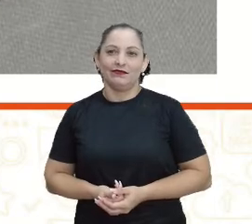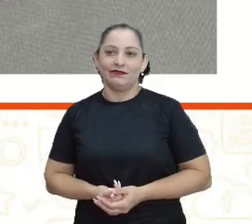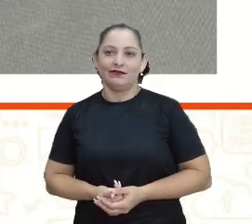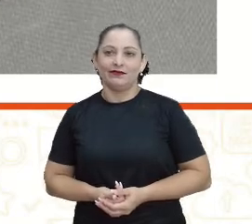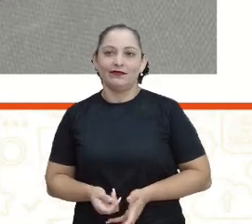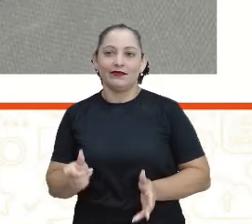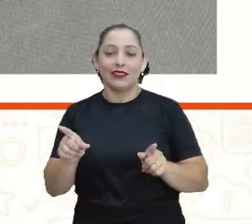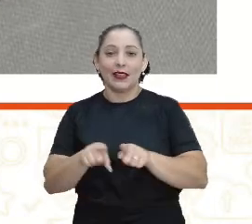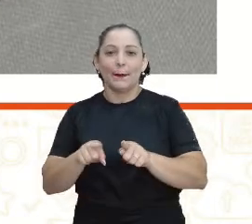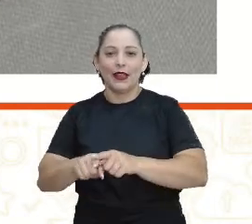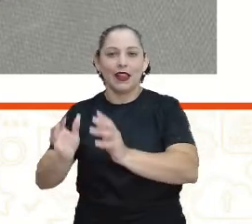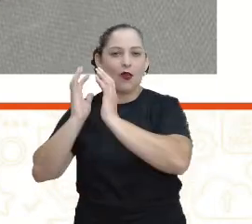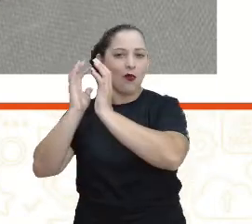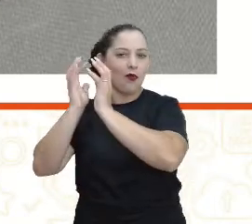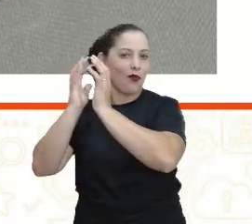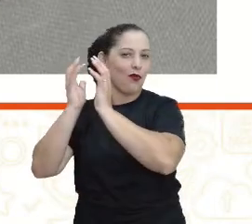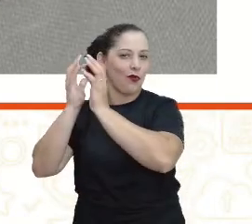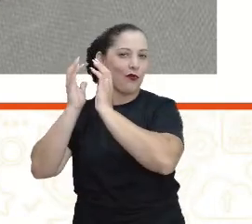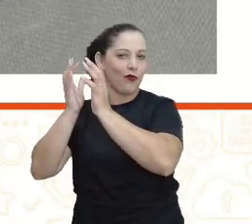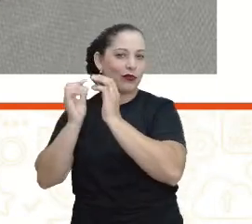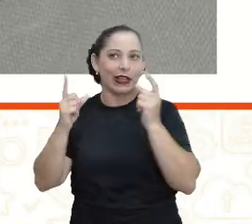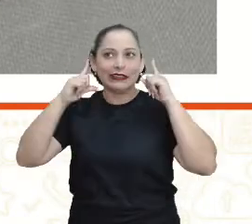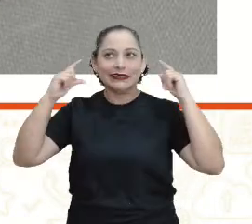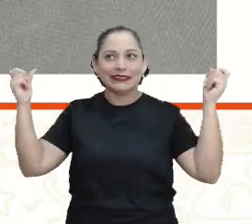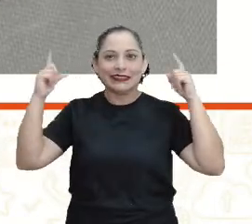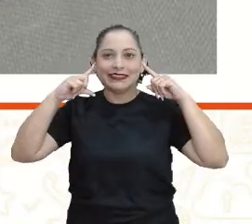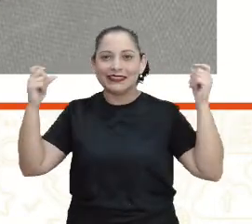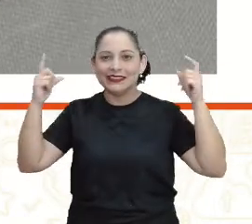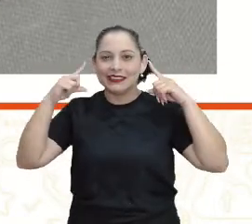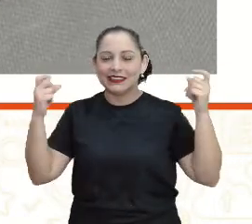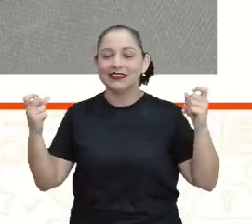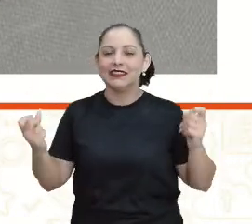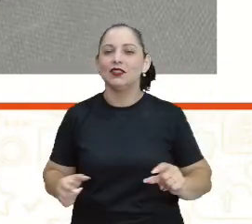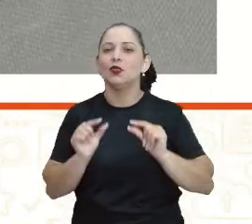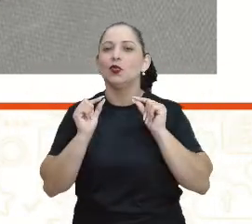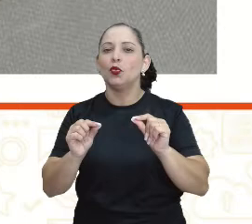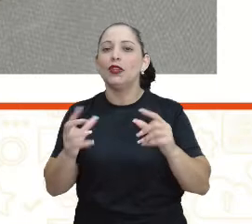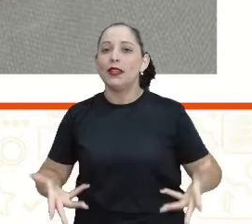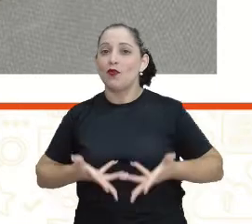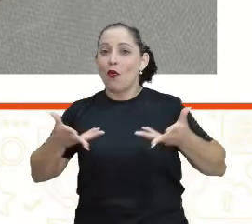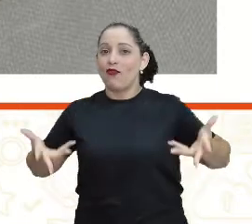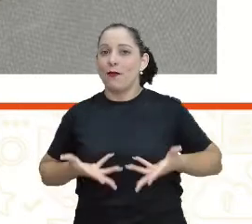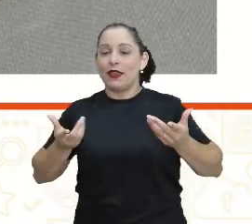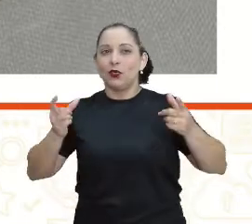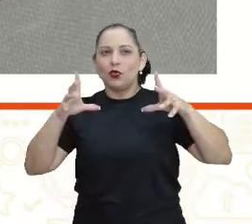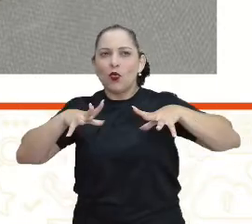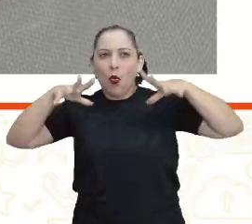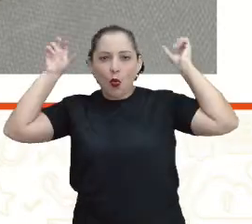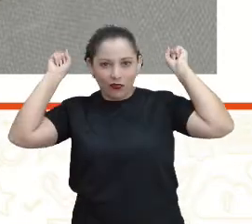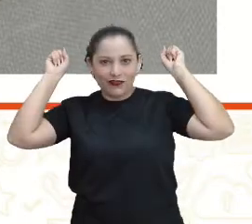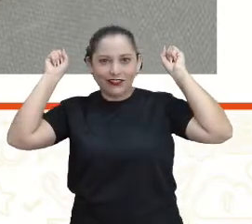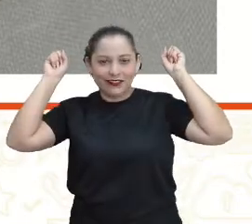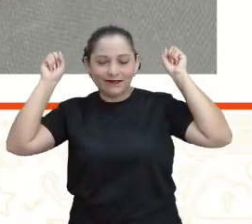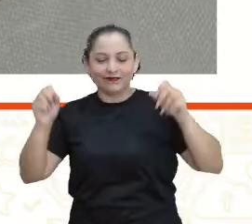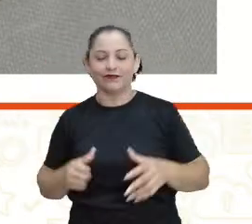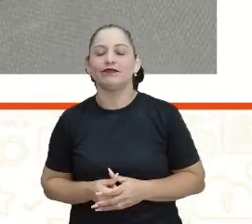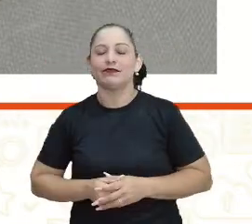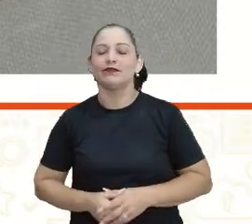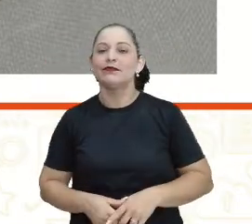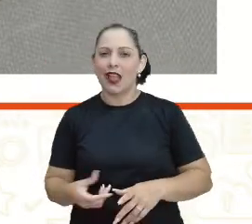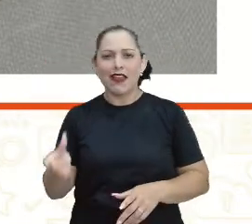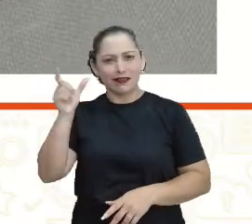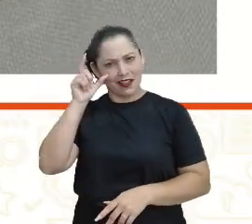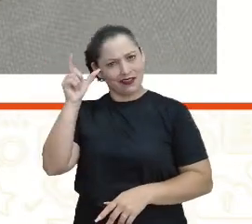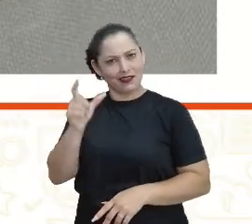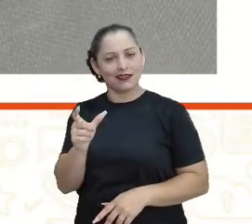Os ovinhos barulhentos, né? Para que a gente trabalhe com a estimulação auditiva. É um estímulo